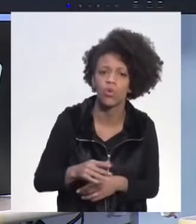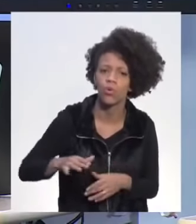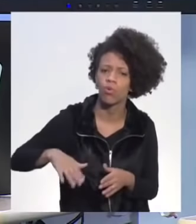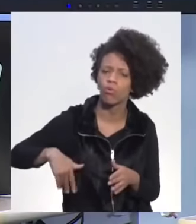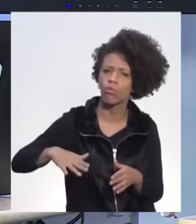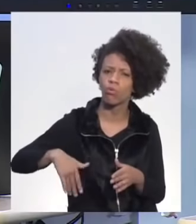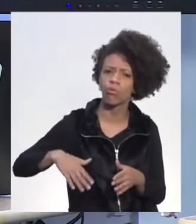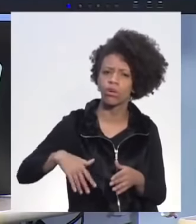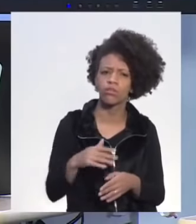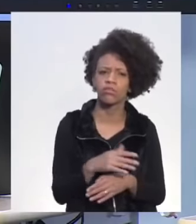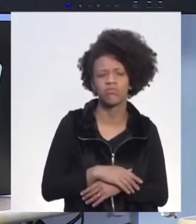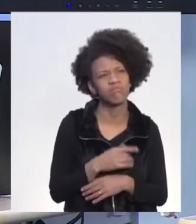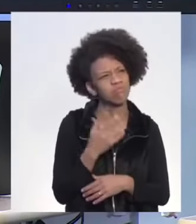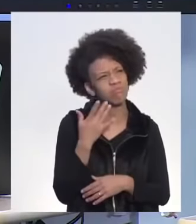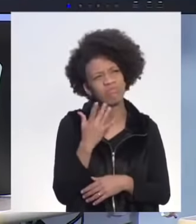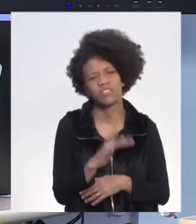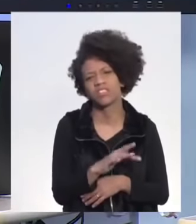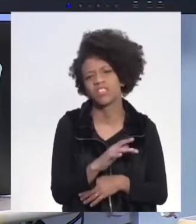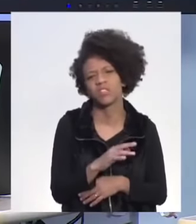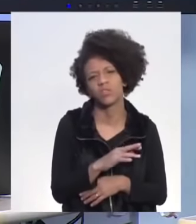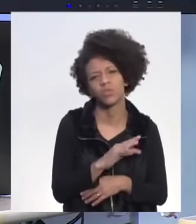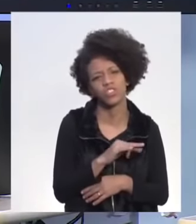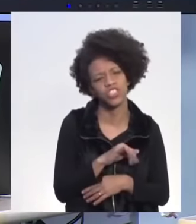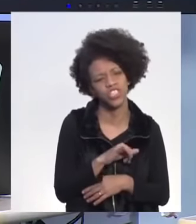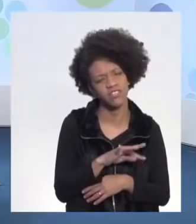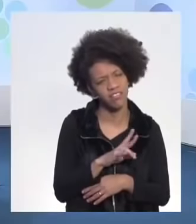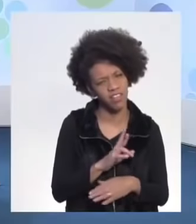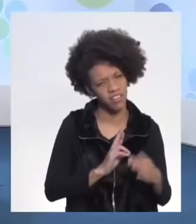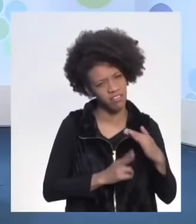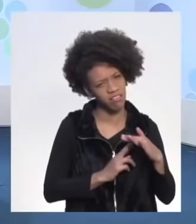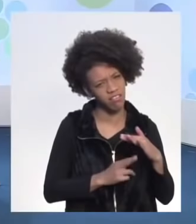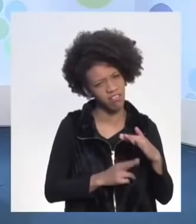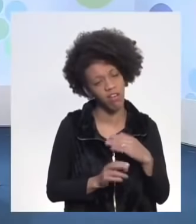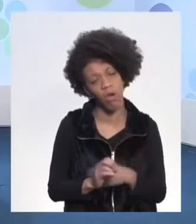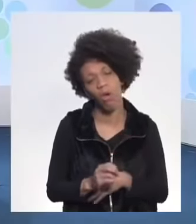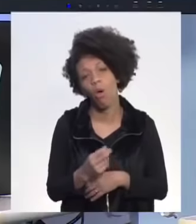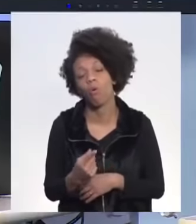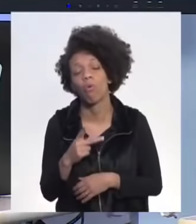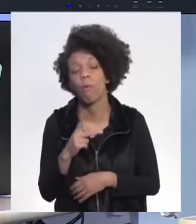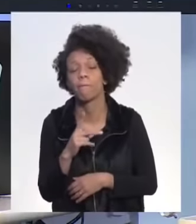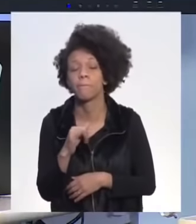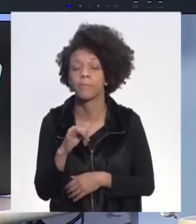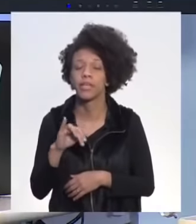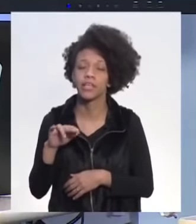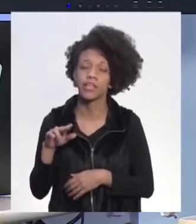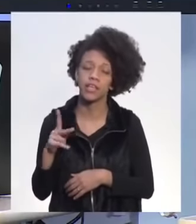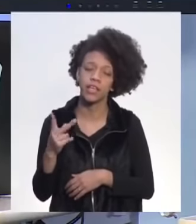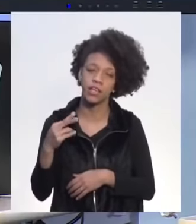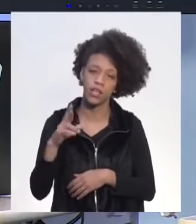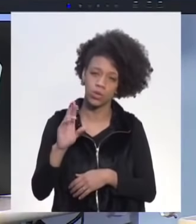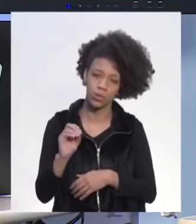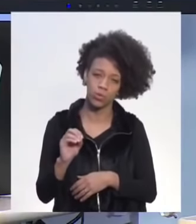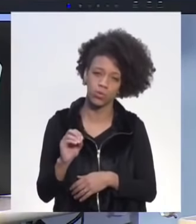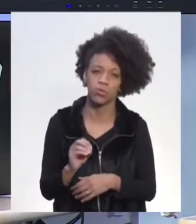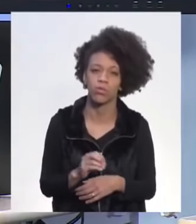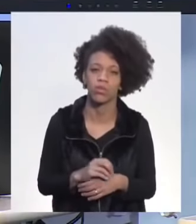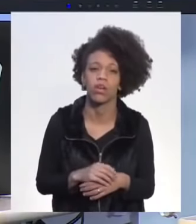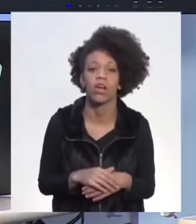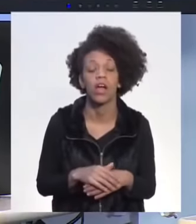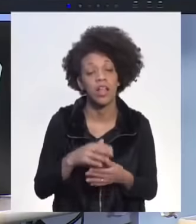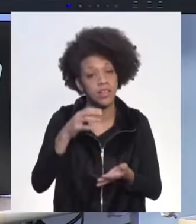lembro se foi Rio Tietê ou Rio Pinheiros, eu acho que foi Rio Pinheiros, que é inusitado, né? Porque... eles ficam dentro da cidade de